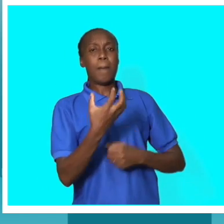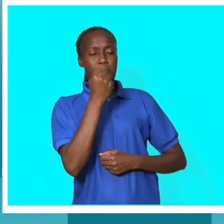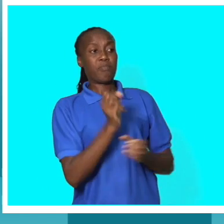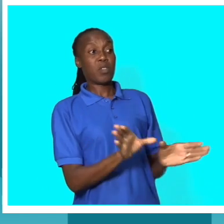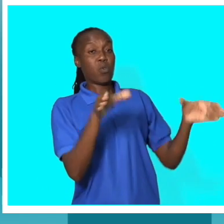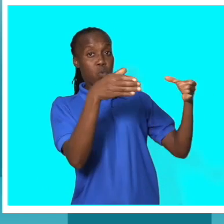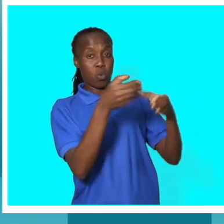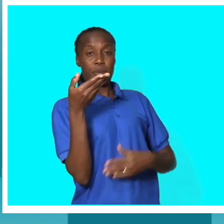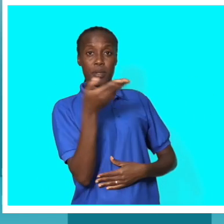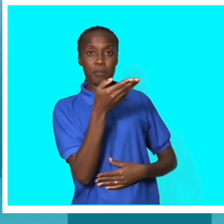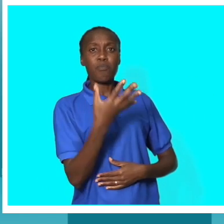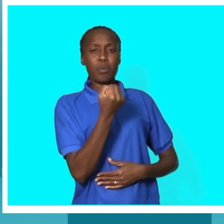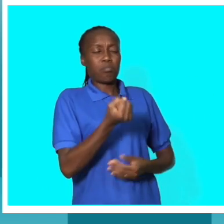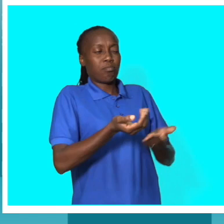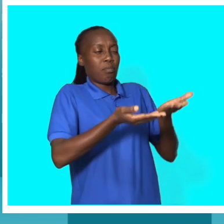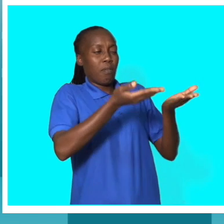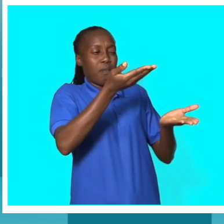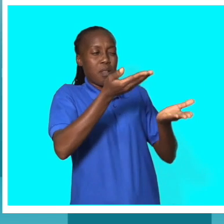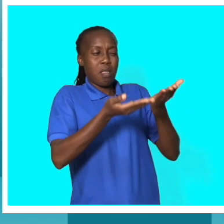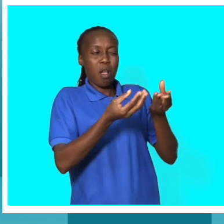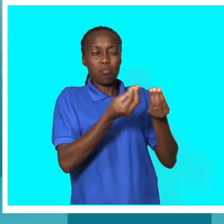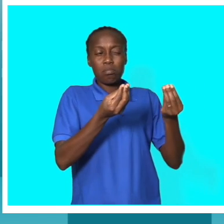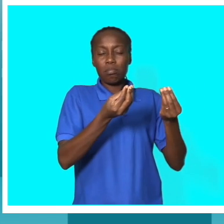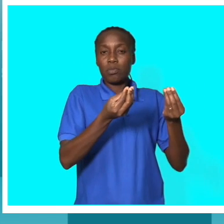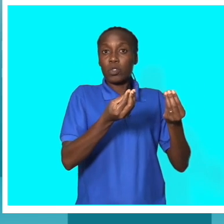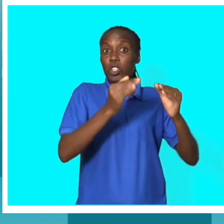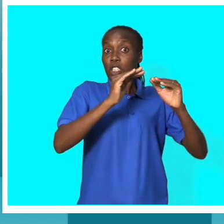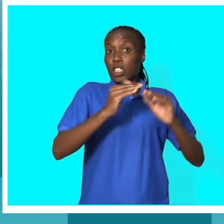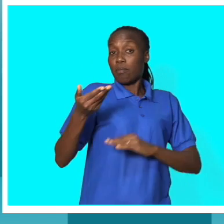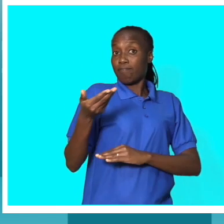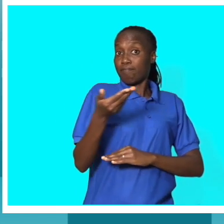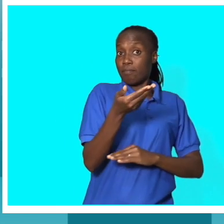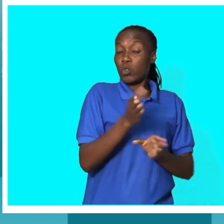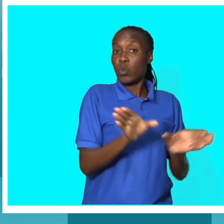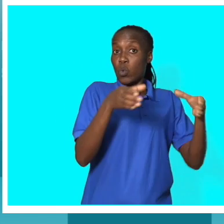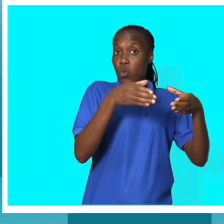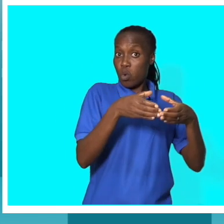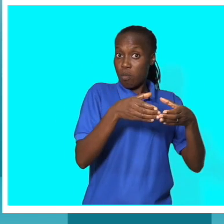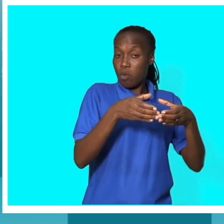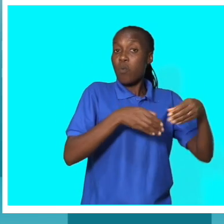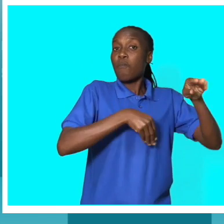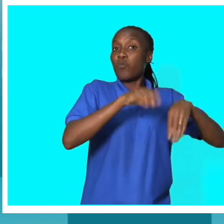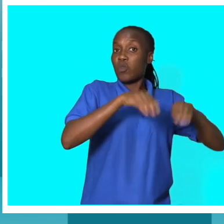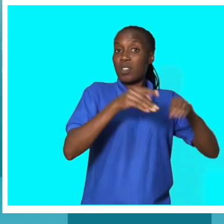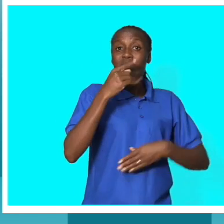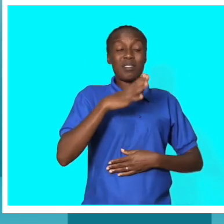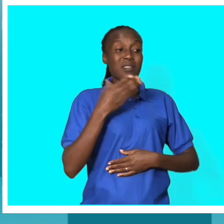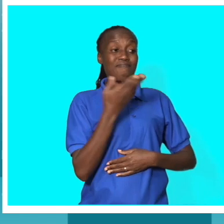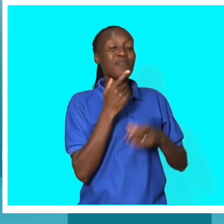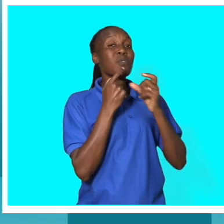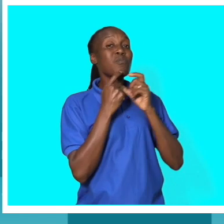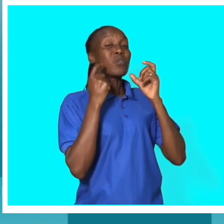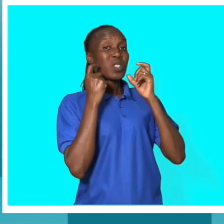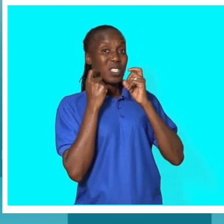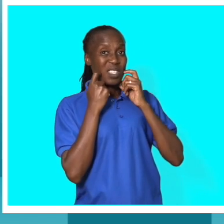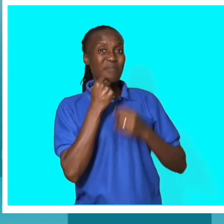vamos ter que avaliar o estágio do nosso futebol. Não digo que é Moçambique, já